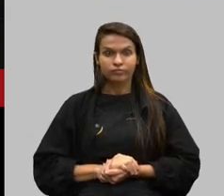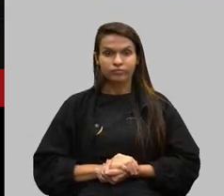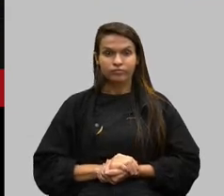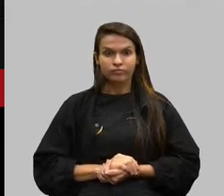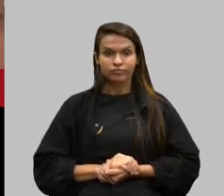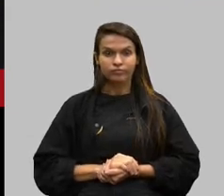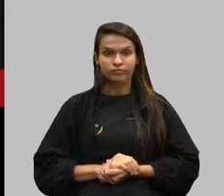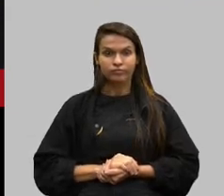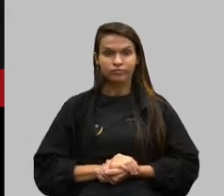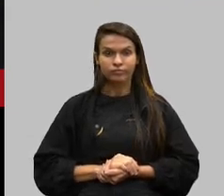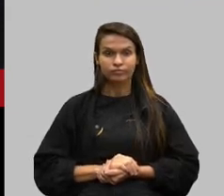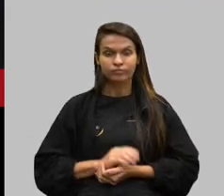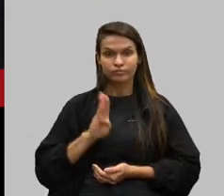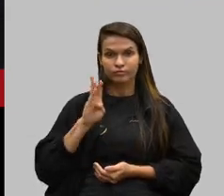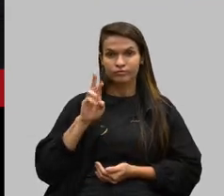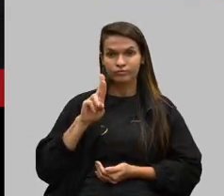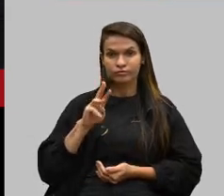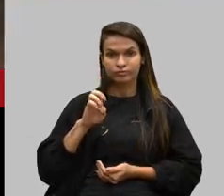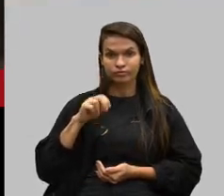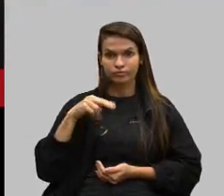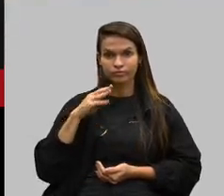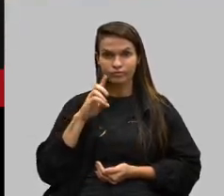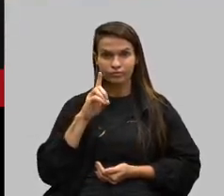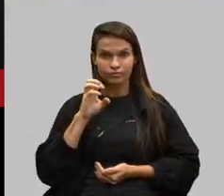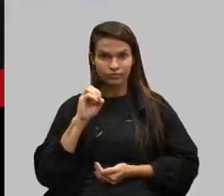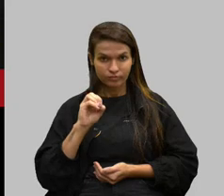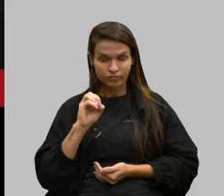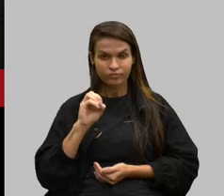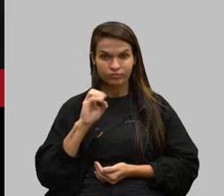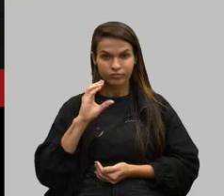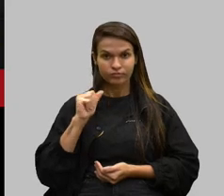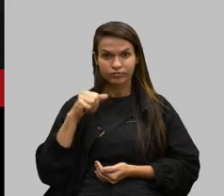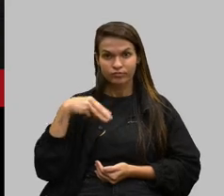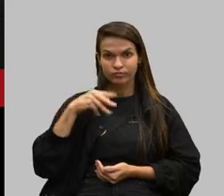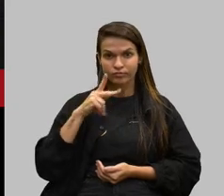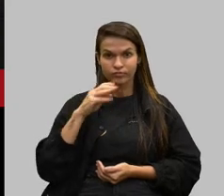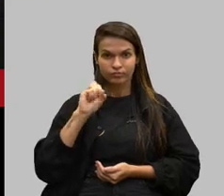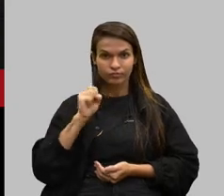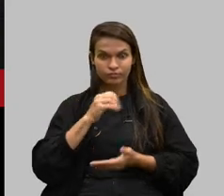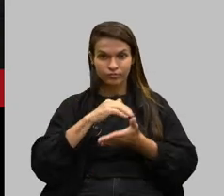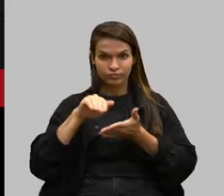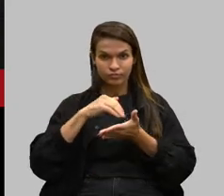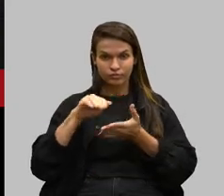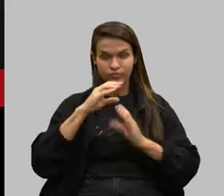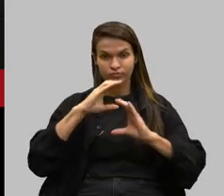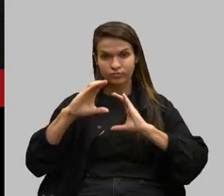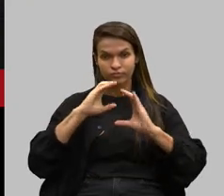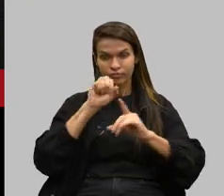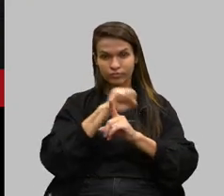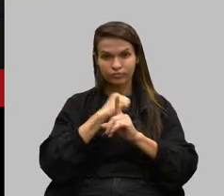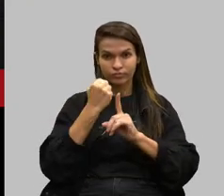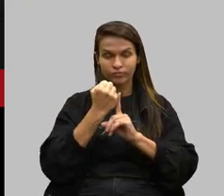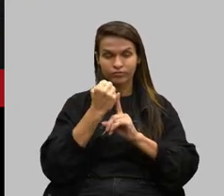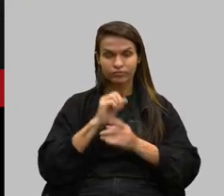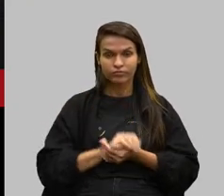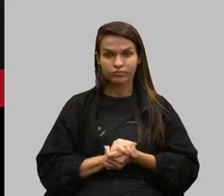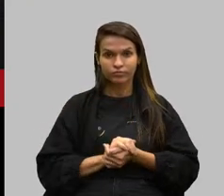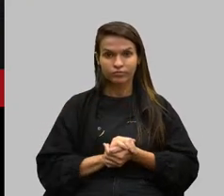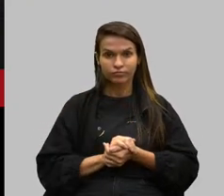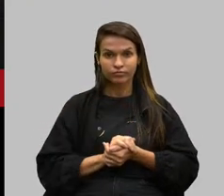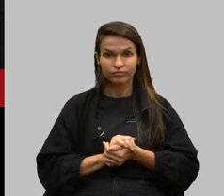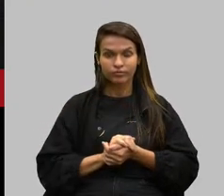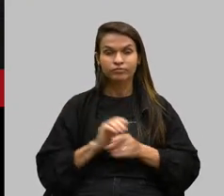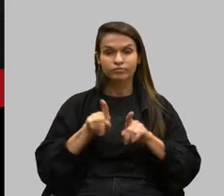governo Bernardo Assis Fonseca Campos secretário de estado de comunicação social e